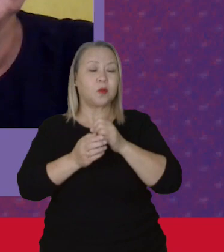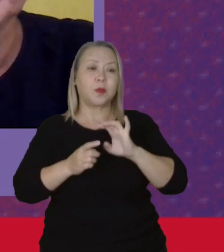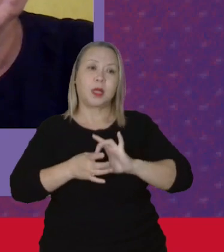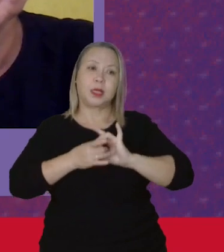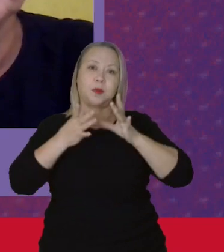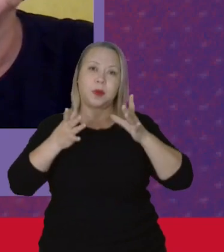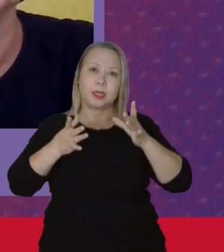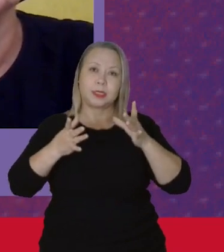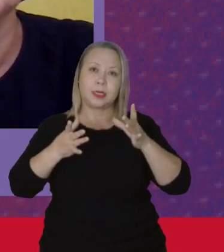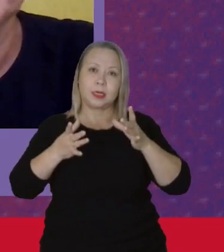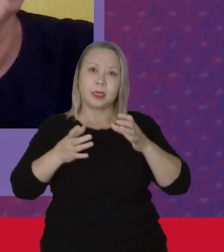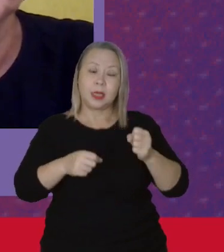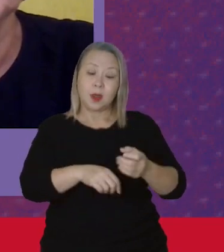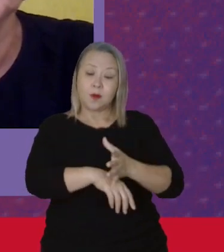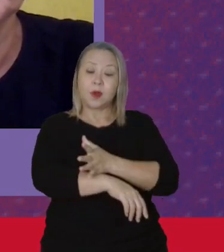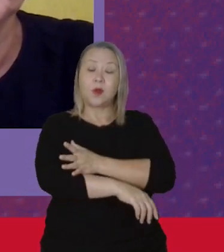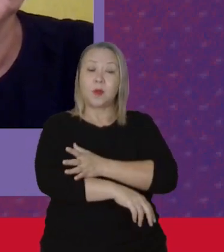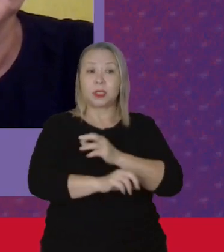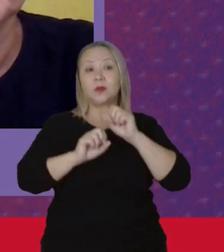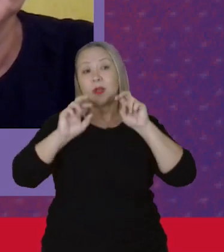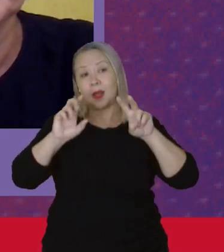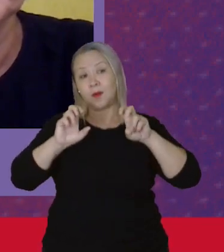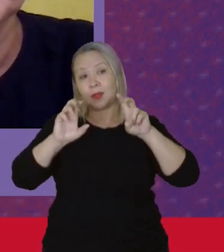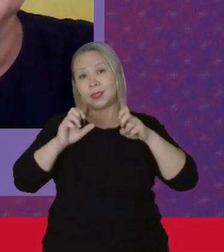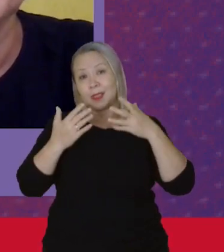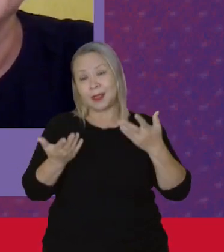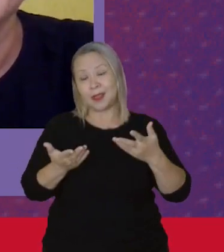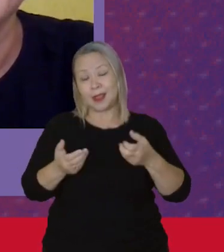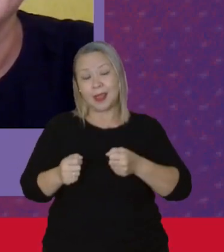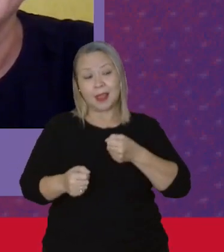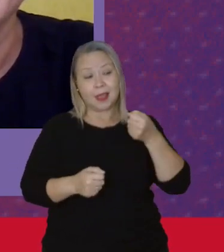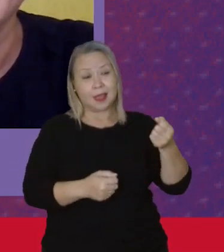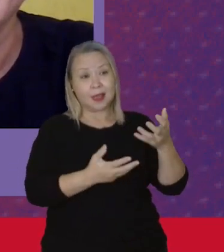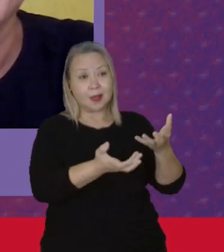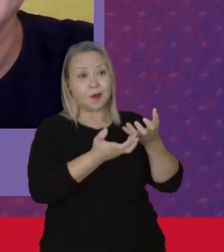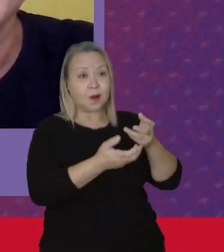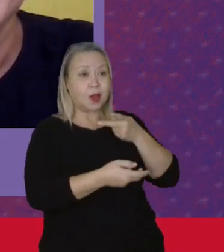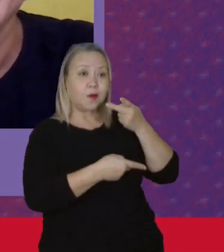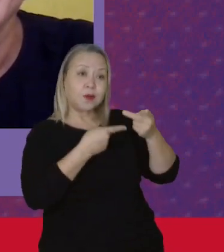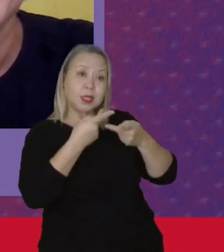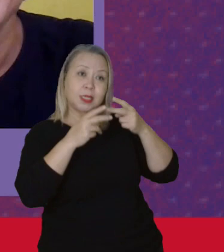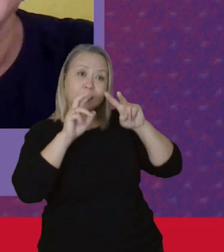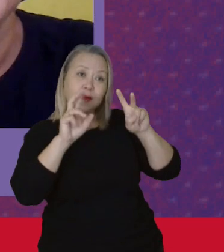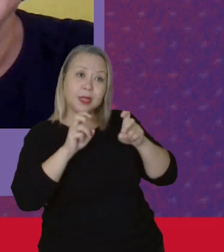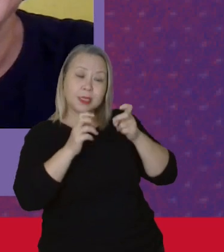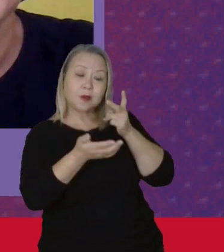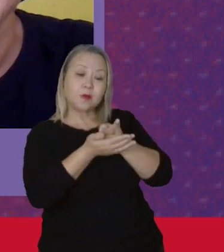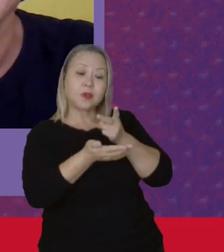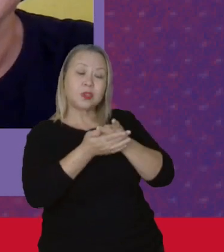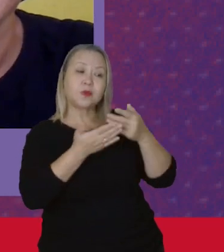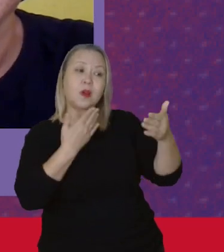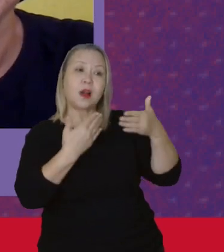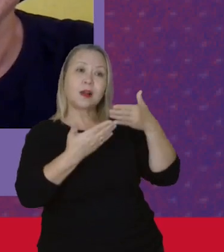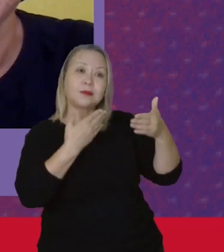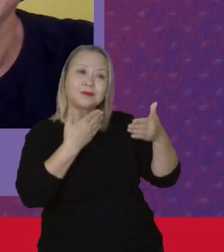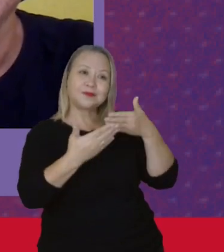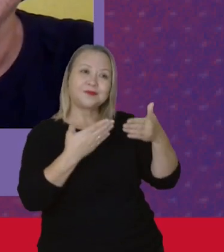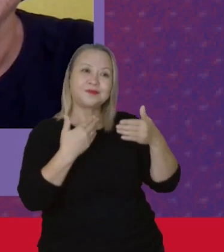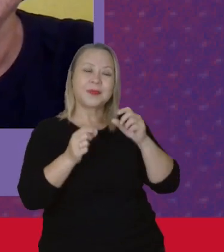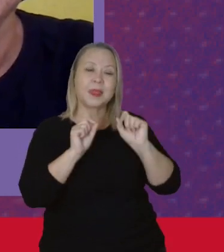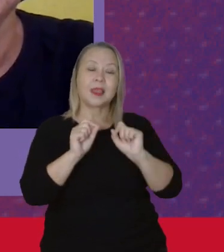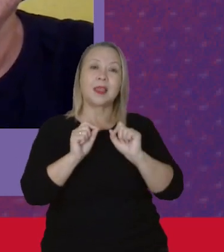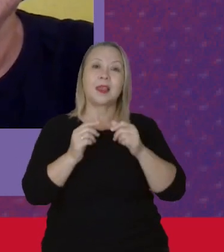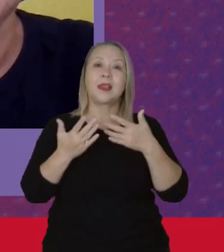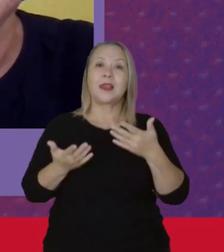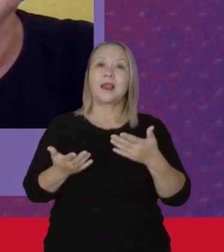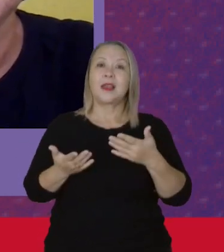Eu fico emocionada com esse tema, mas quero passar a palavra para vocês logo para a gente continuar o nosso bate-bola. Se puder ser,